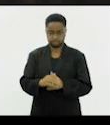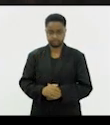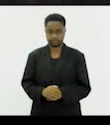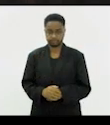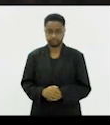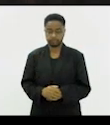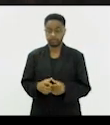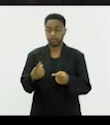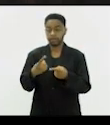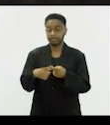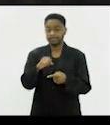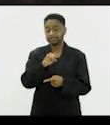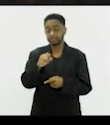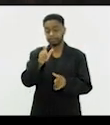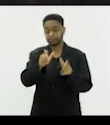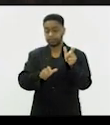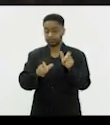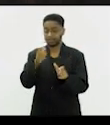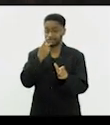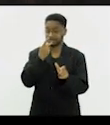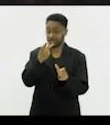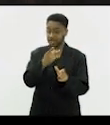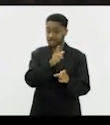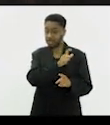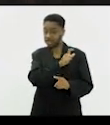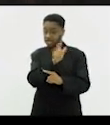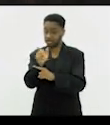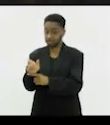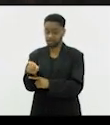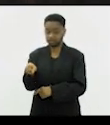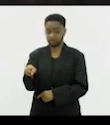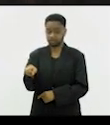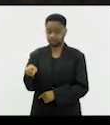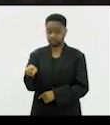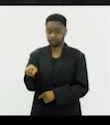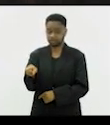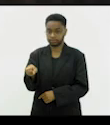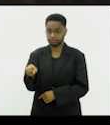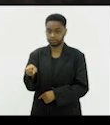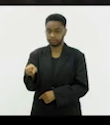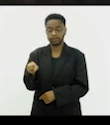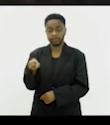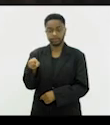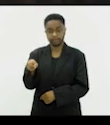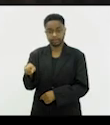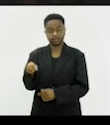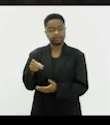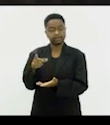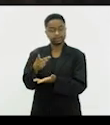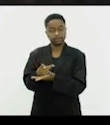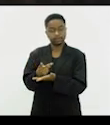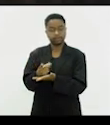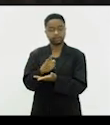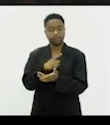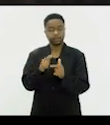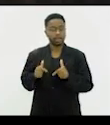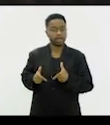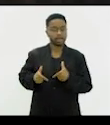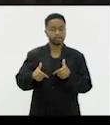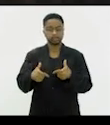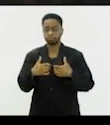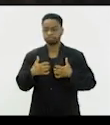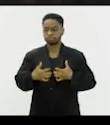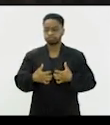Porque se alguém falar, se alguém criticá-lo, ele vai ter sempre aquelas reações